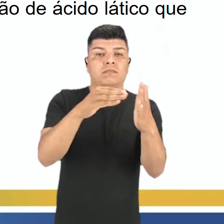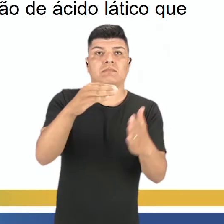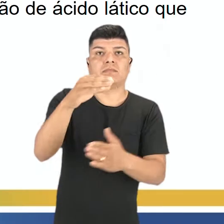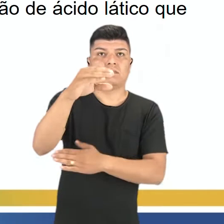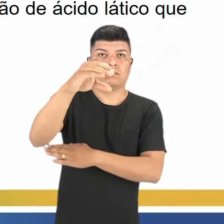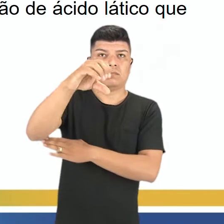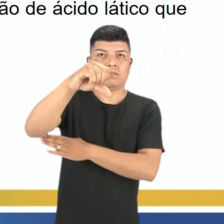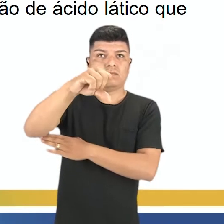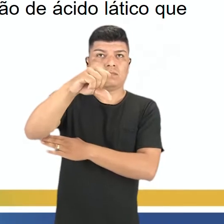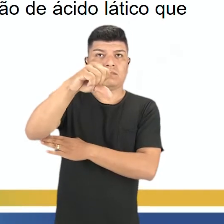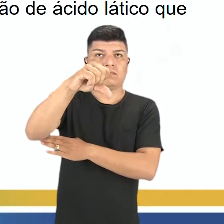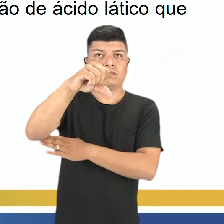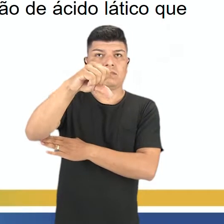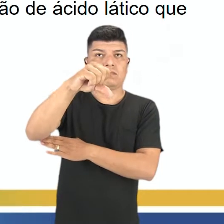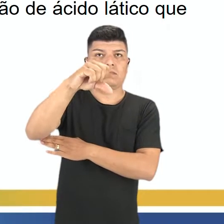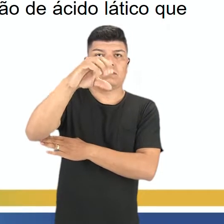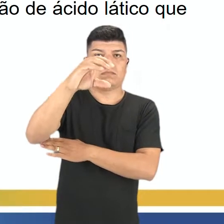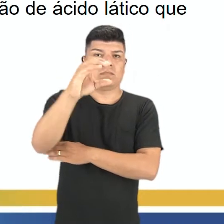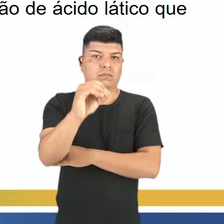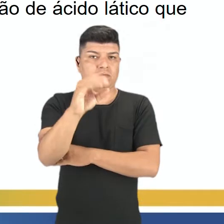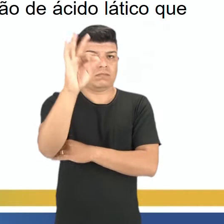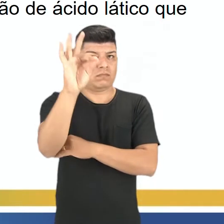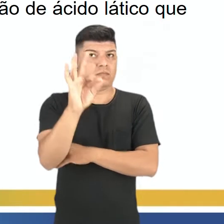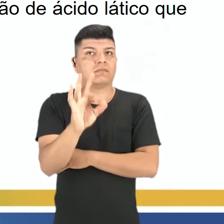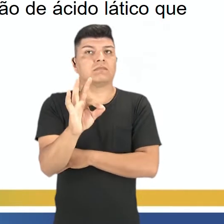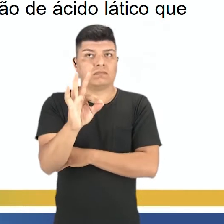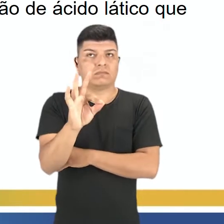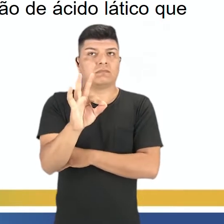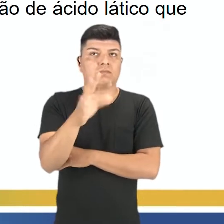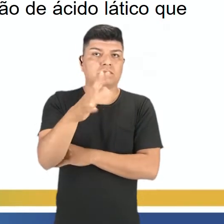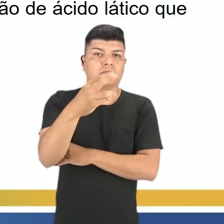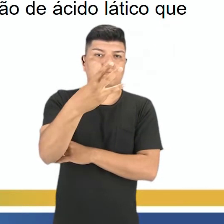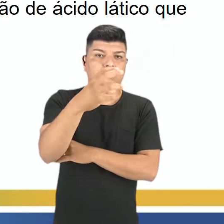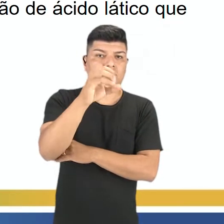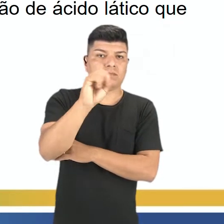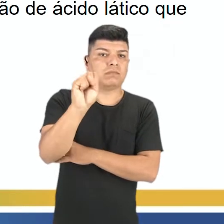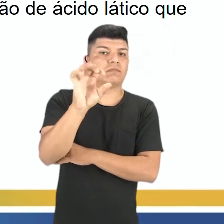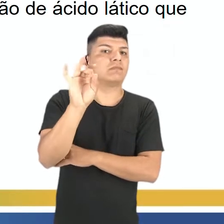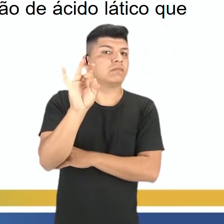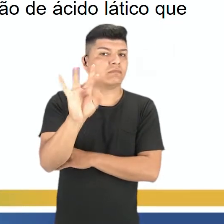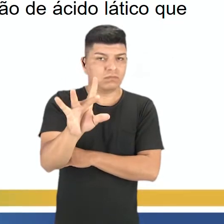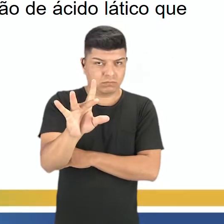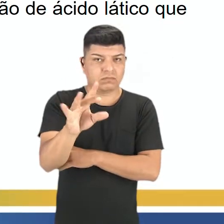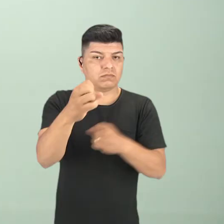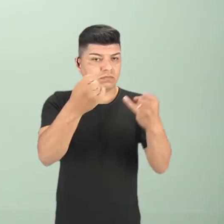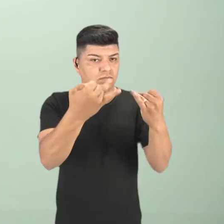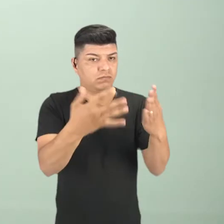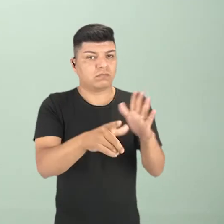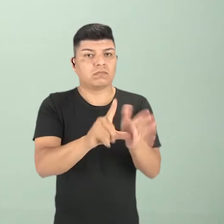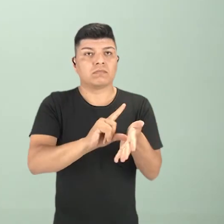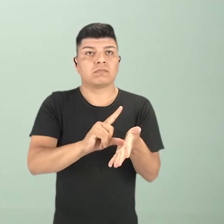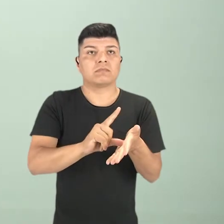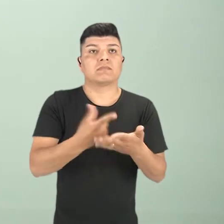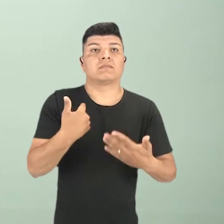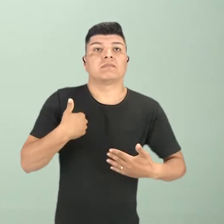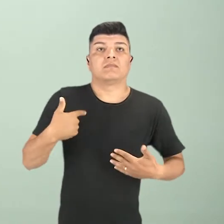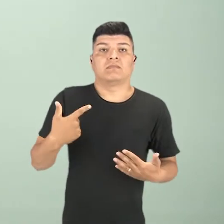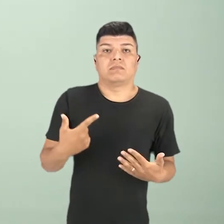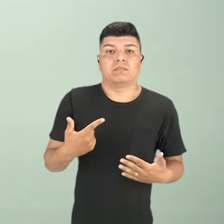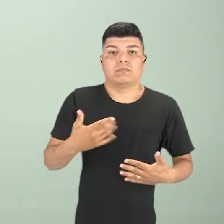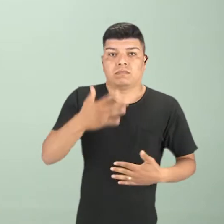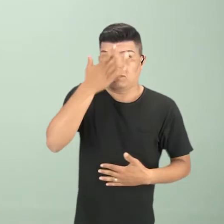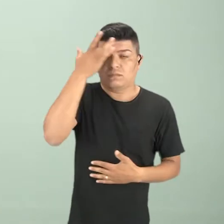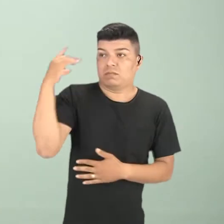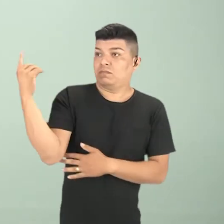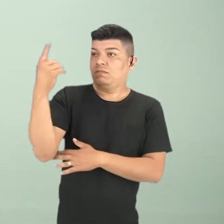são atividades que duram até 30 segundos. Como foi falado anteriormente, vai depender do tamanho do indivíduo. Qual é